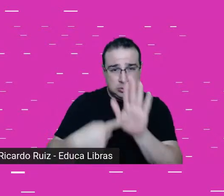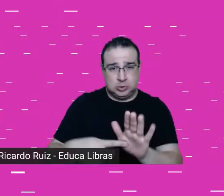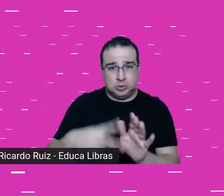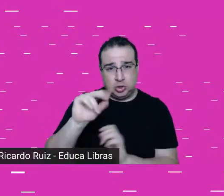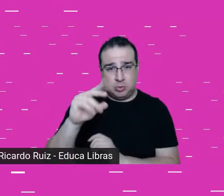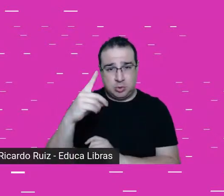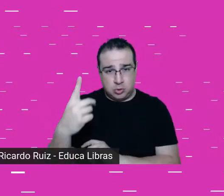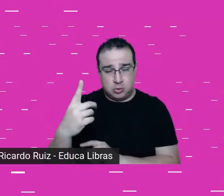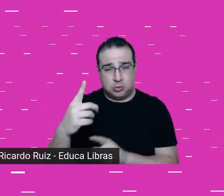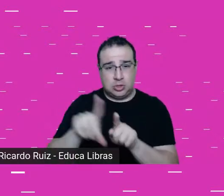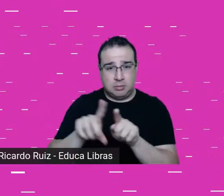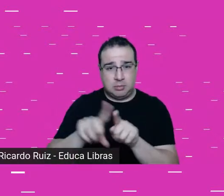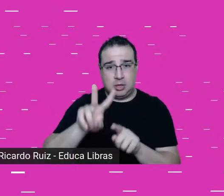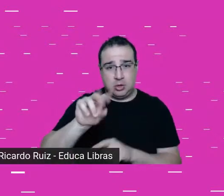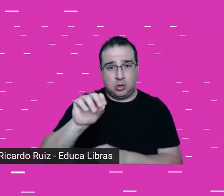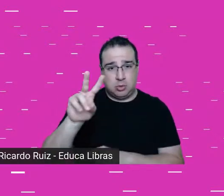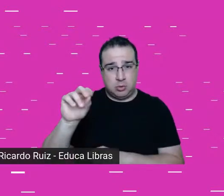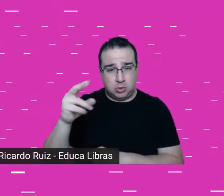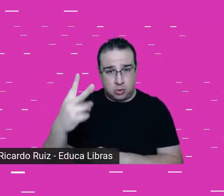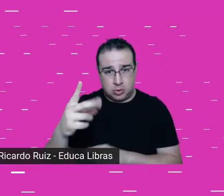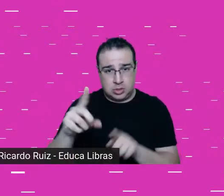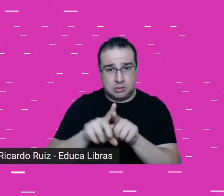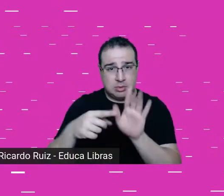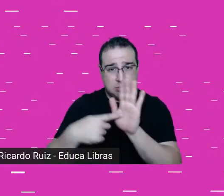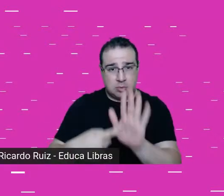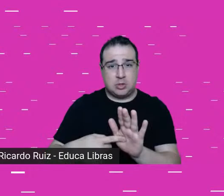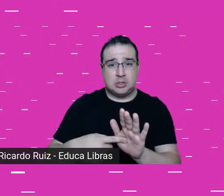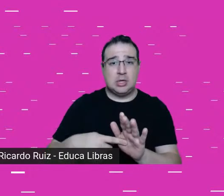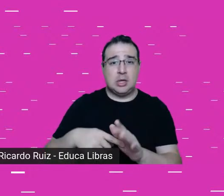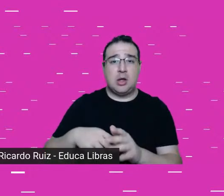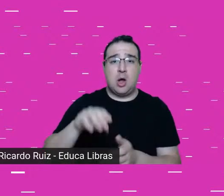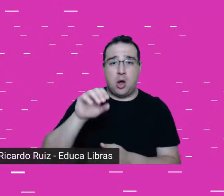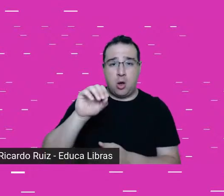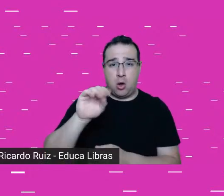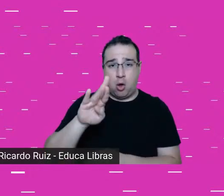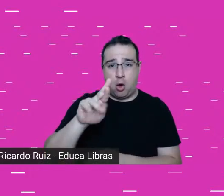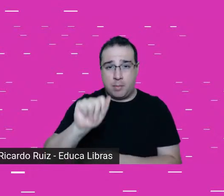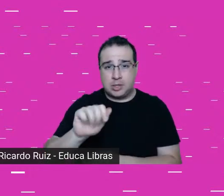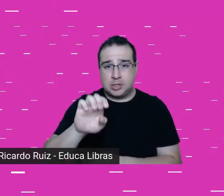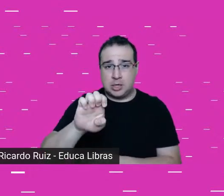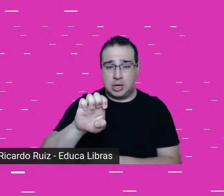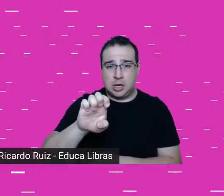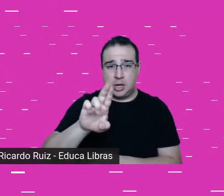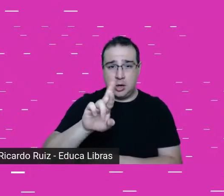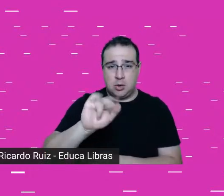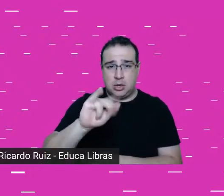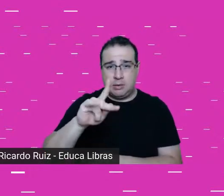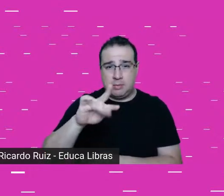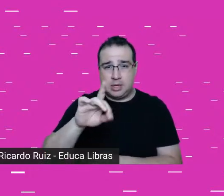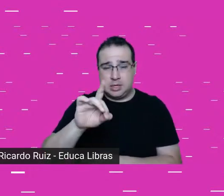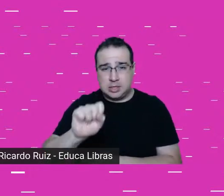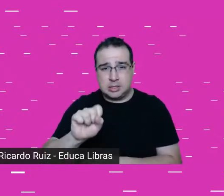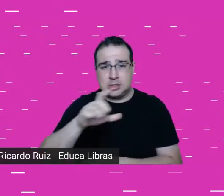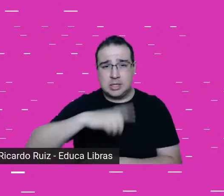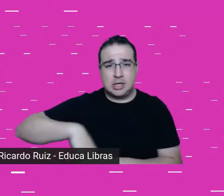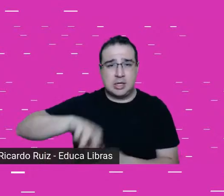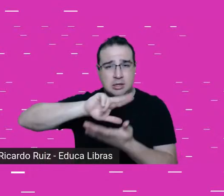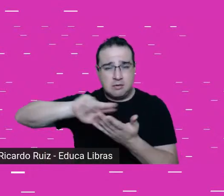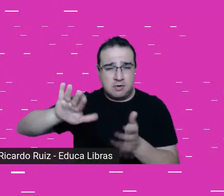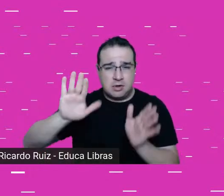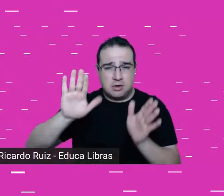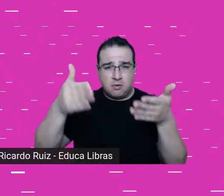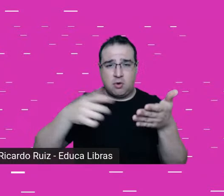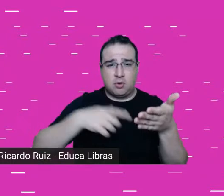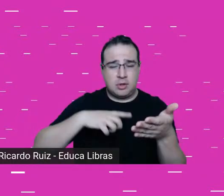2002, inspiradas na obra de Eurípides, dando continuidade às diferentes encenações que abordamos